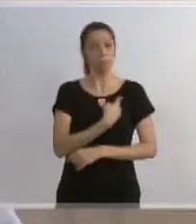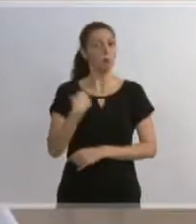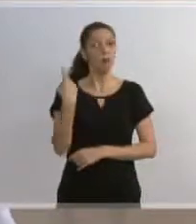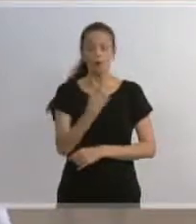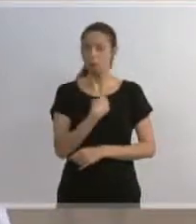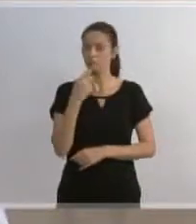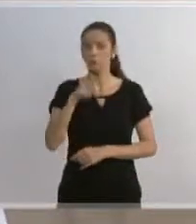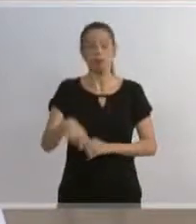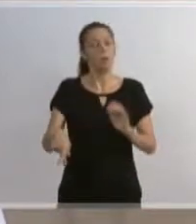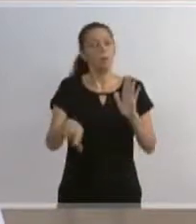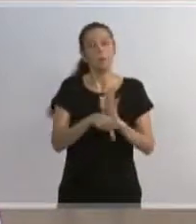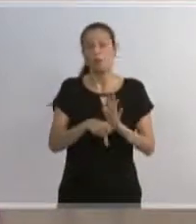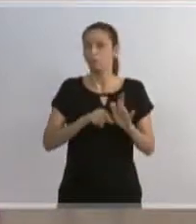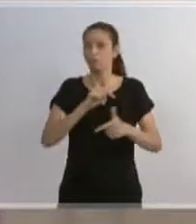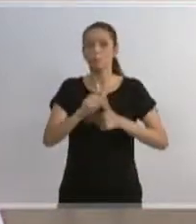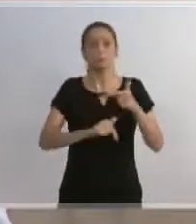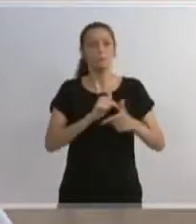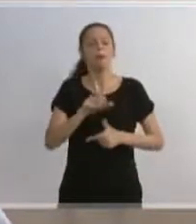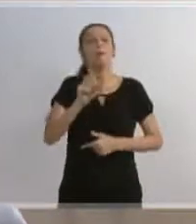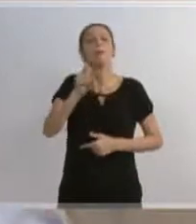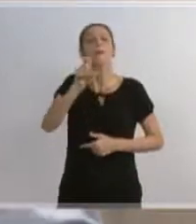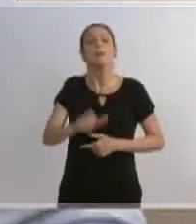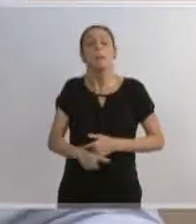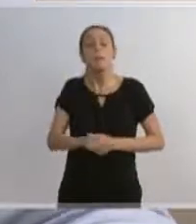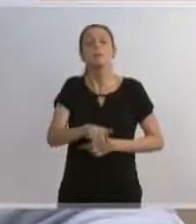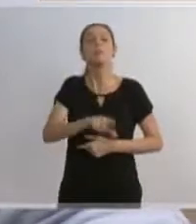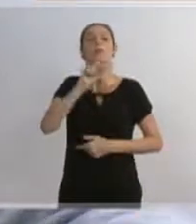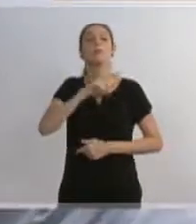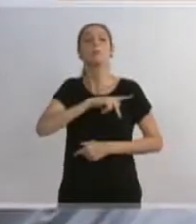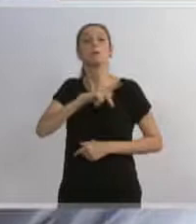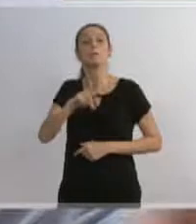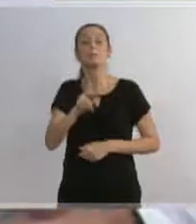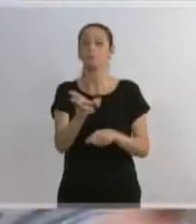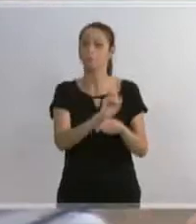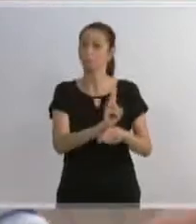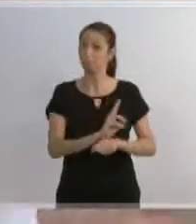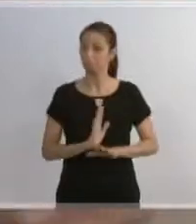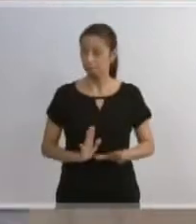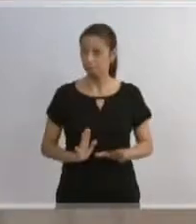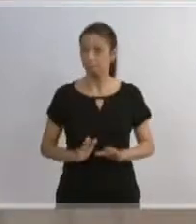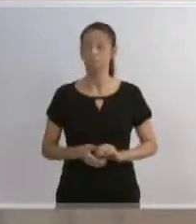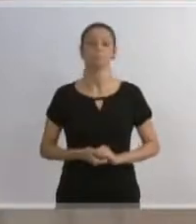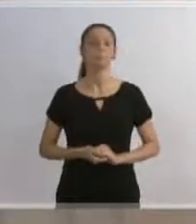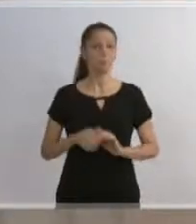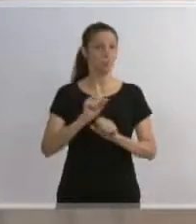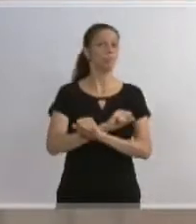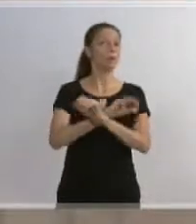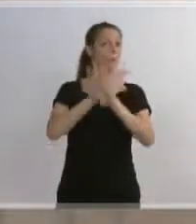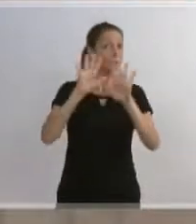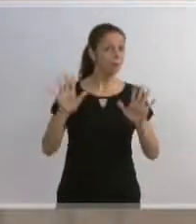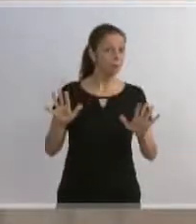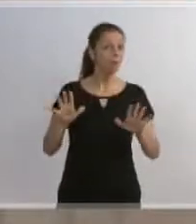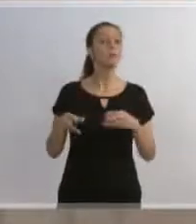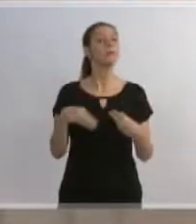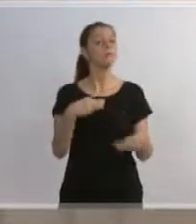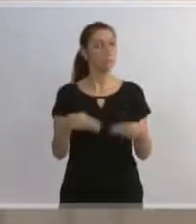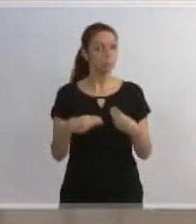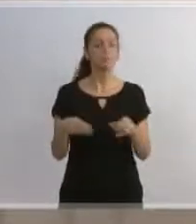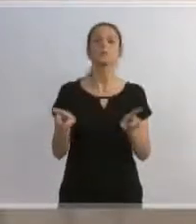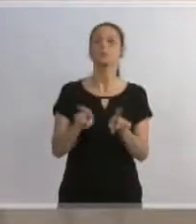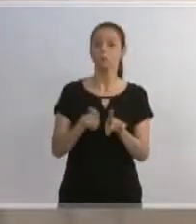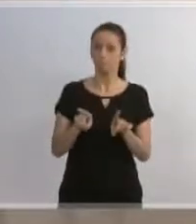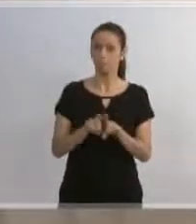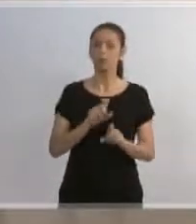é dos cobradores? Quem é, de quem colocou o presidente CETERB para fiscalizar? Então, fica bem claro, fica bem claro. E flexibiliza, sim,